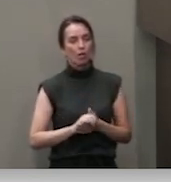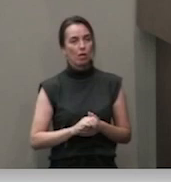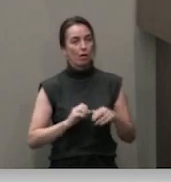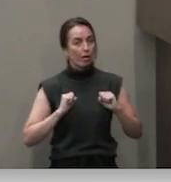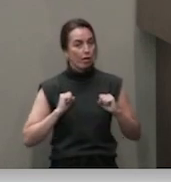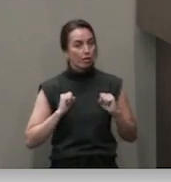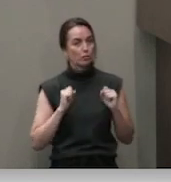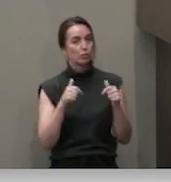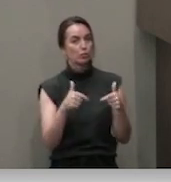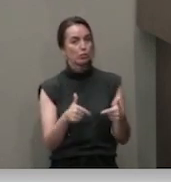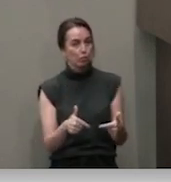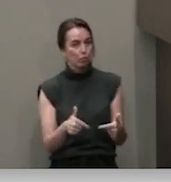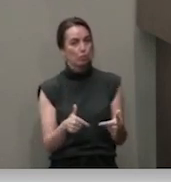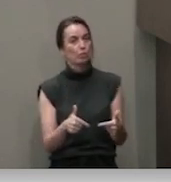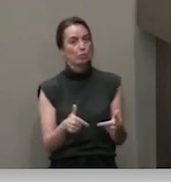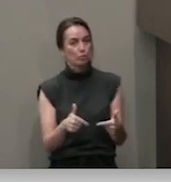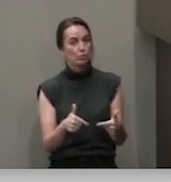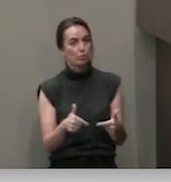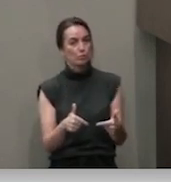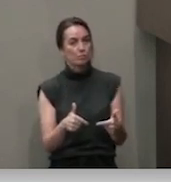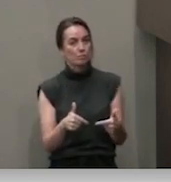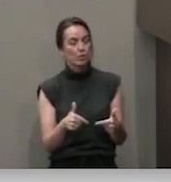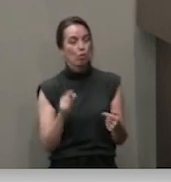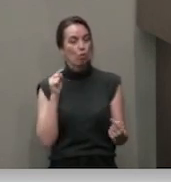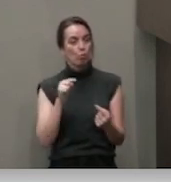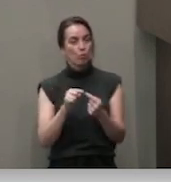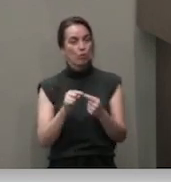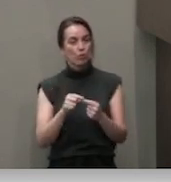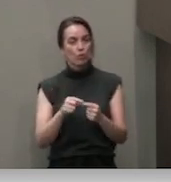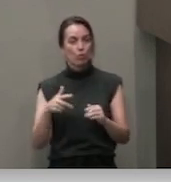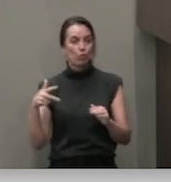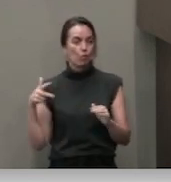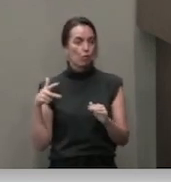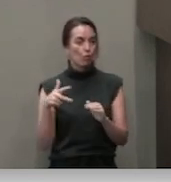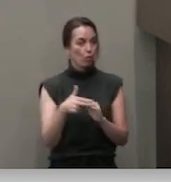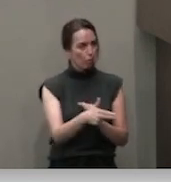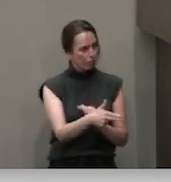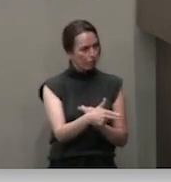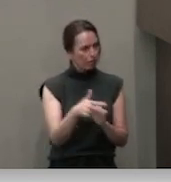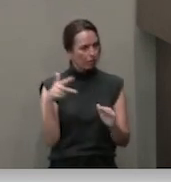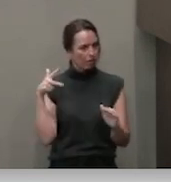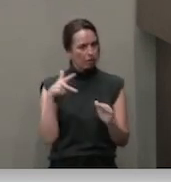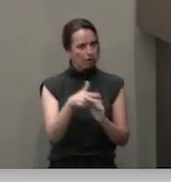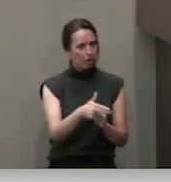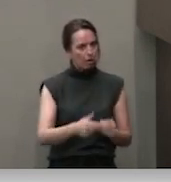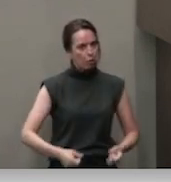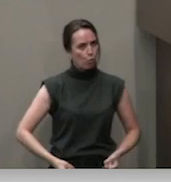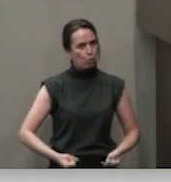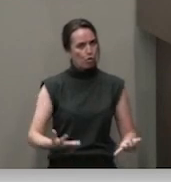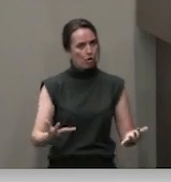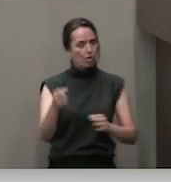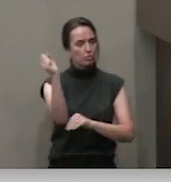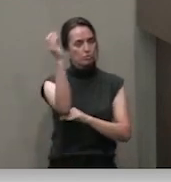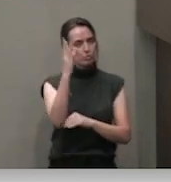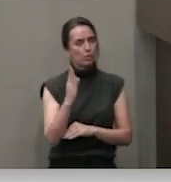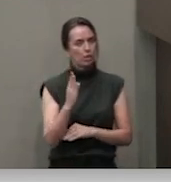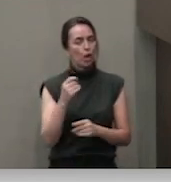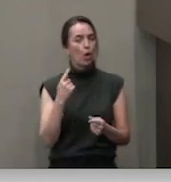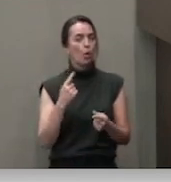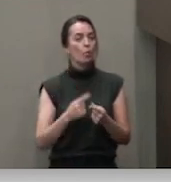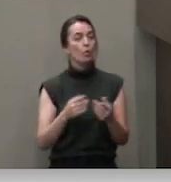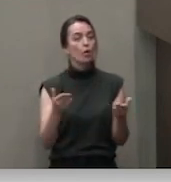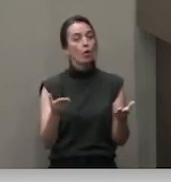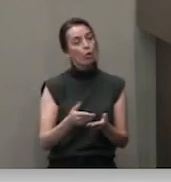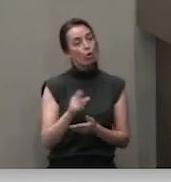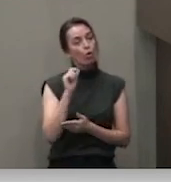para supostamente cortar os gastos supostamente cortar os gastos do Brasil porque hoje para quem não